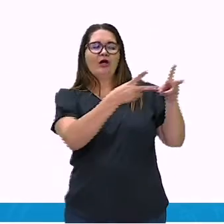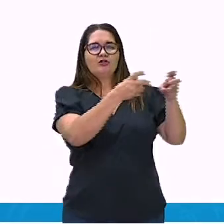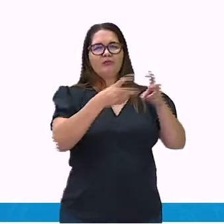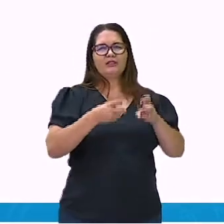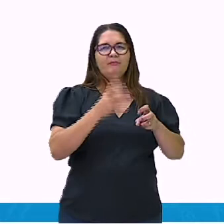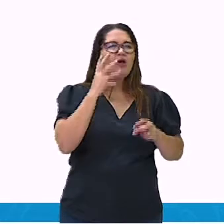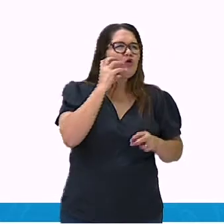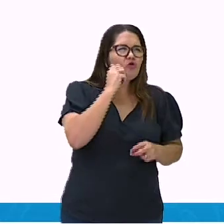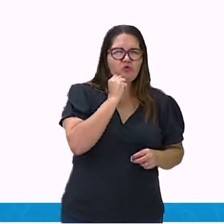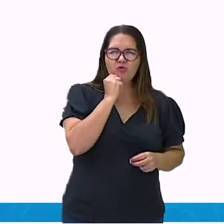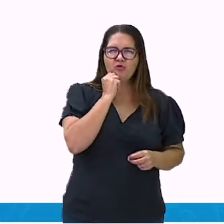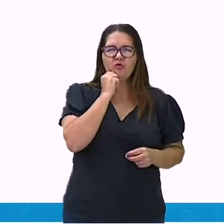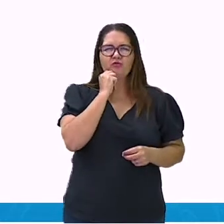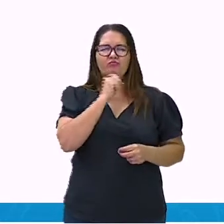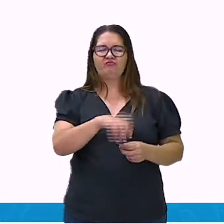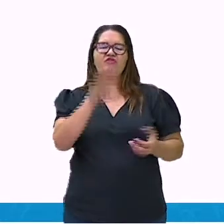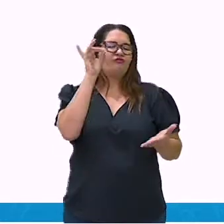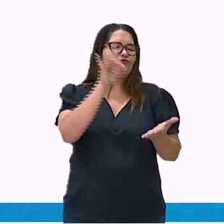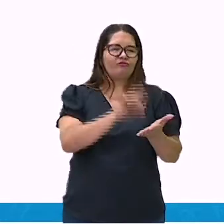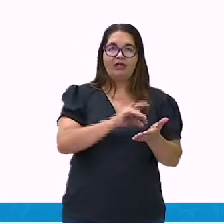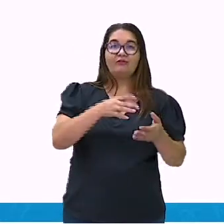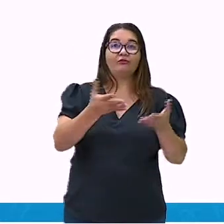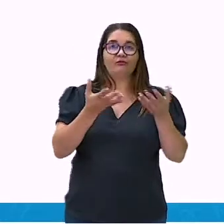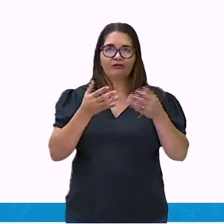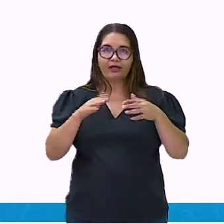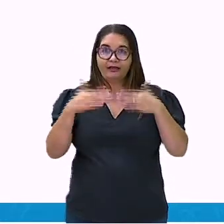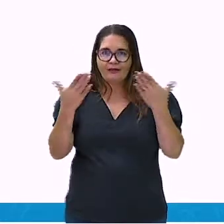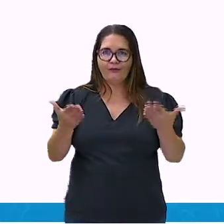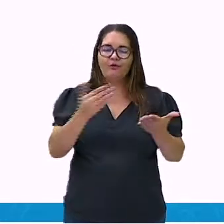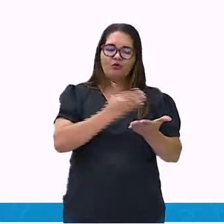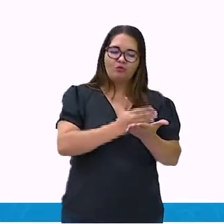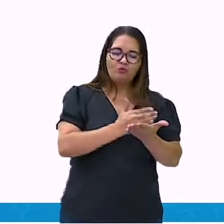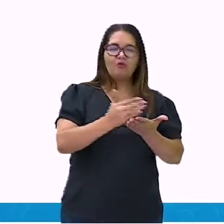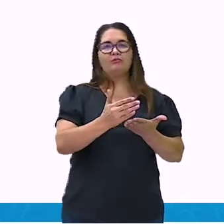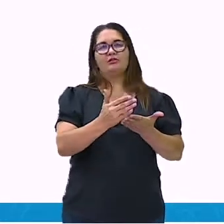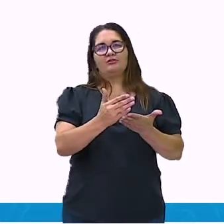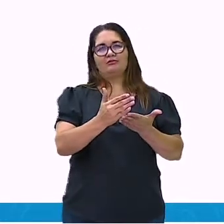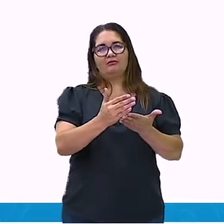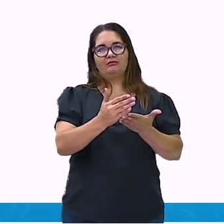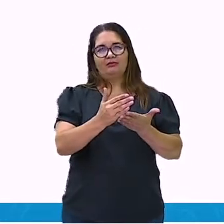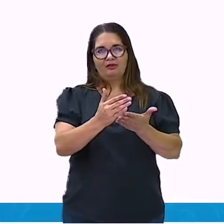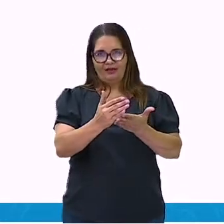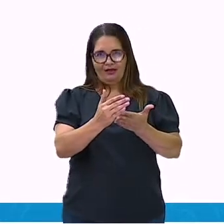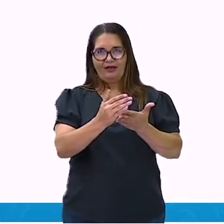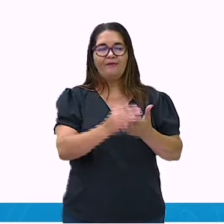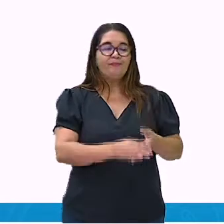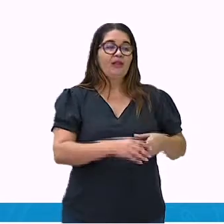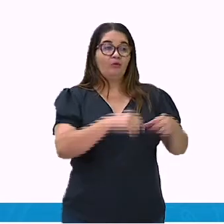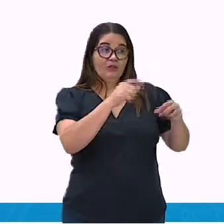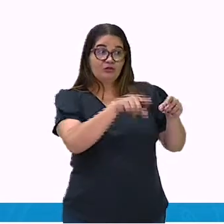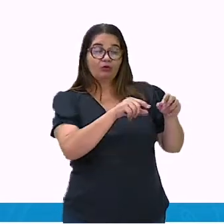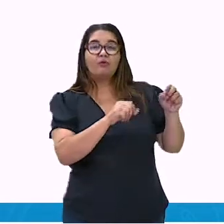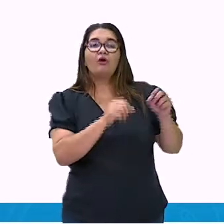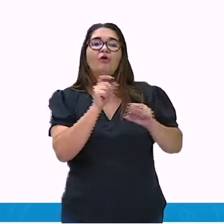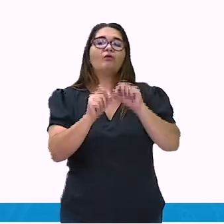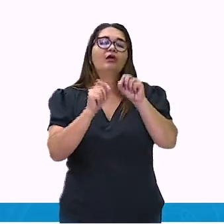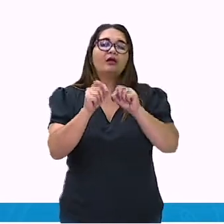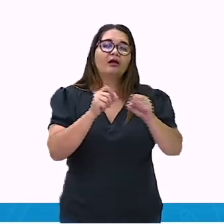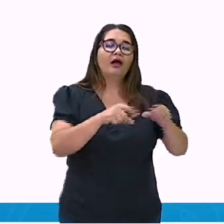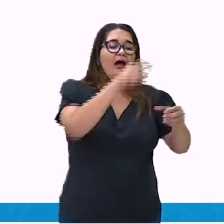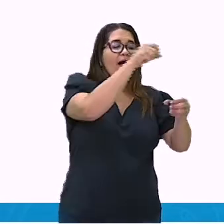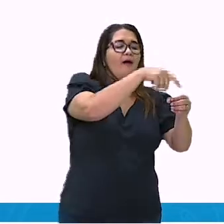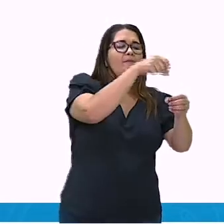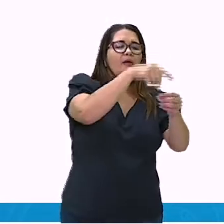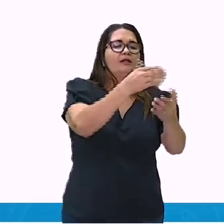Portugal. A economia era de exportação, que produzia aqui no Brasil, ia diretamente para Portugal e